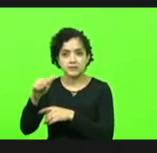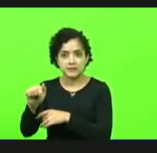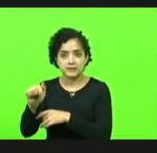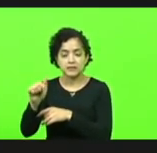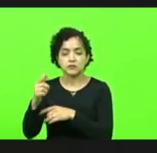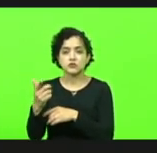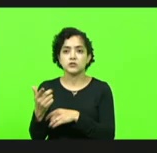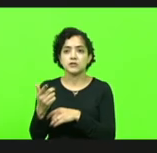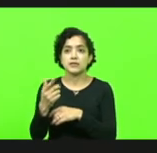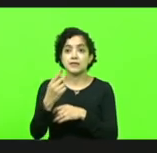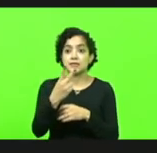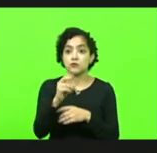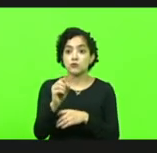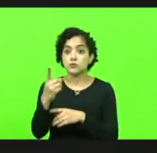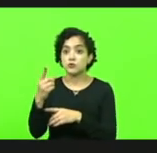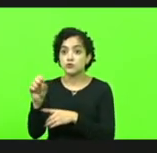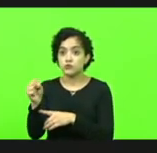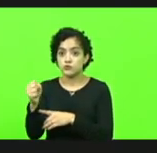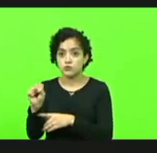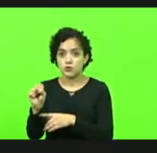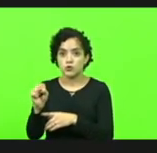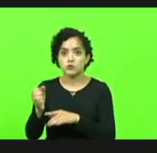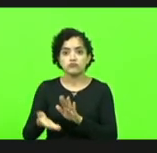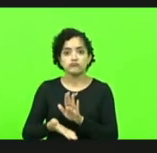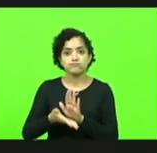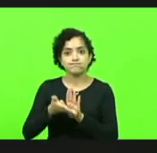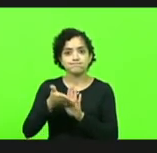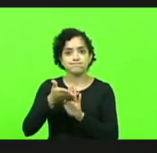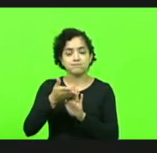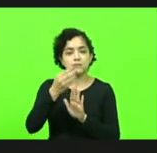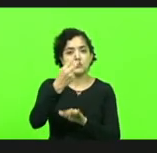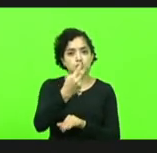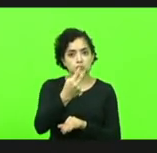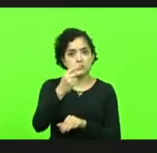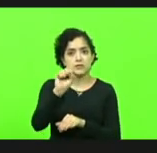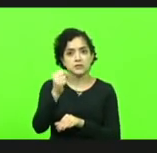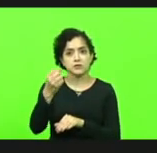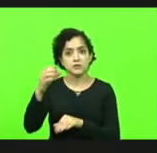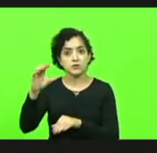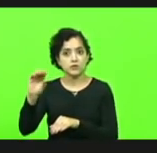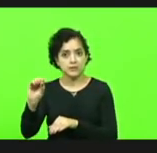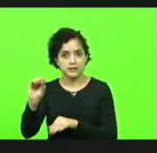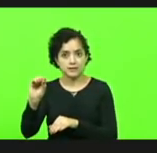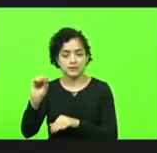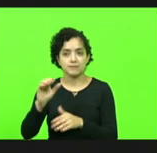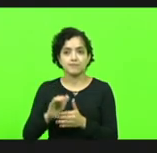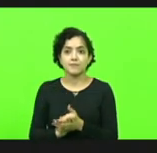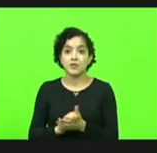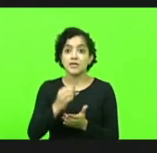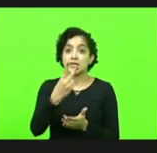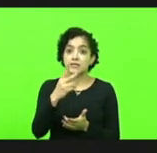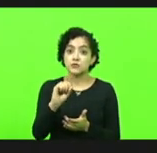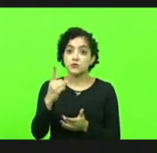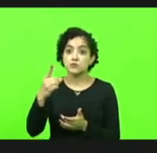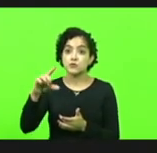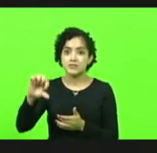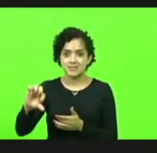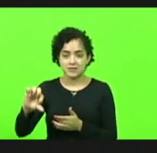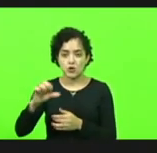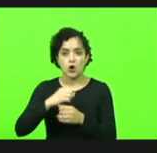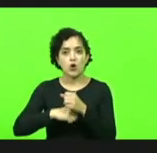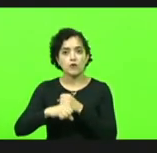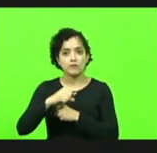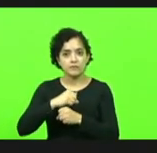Em 2018, subiu para 280 pessoas. Em 2019,